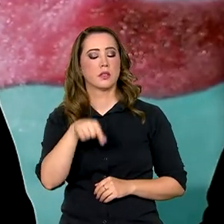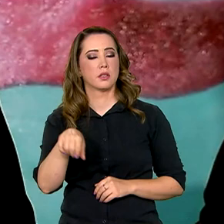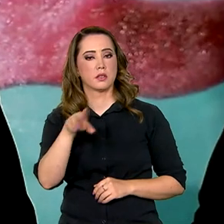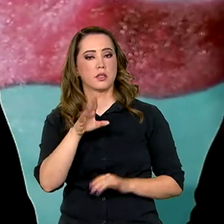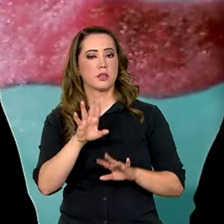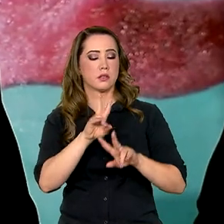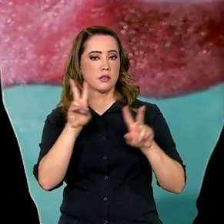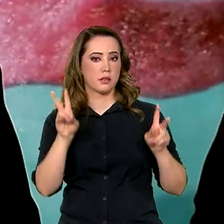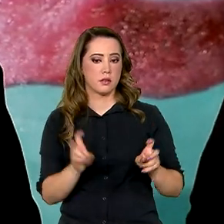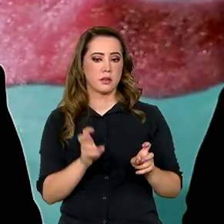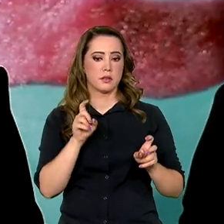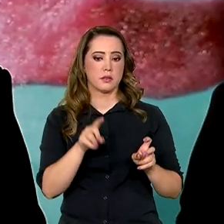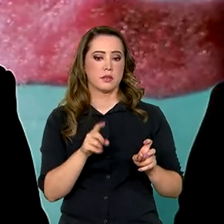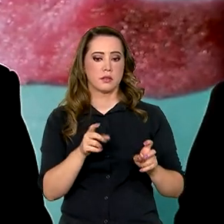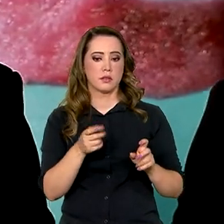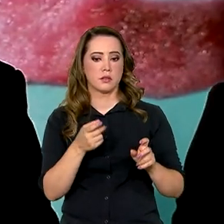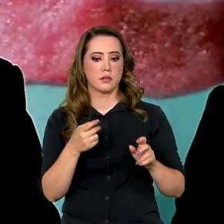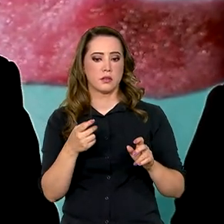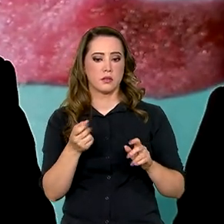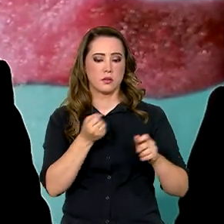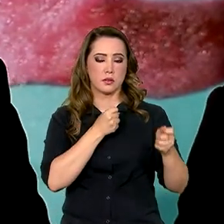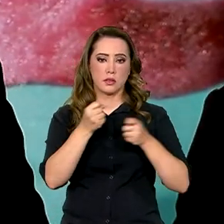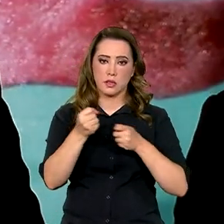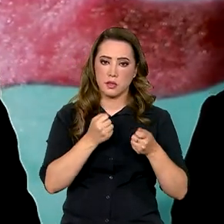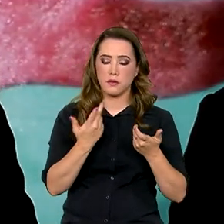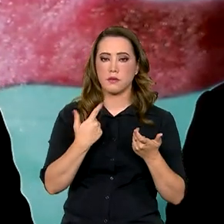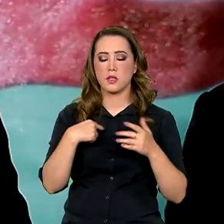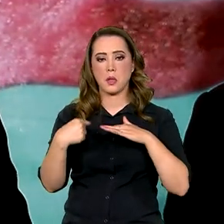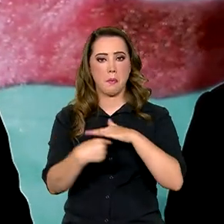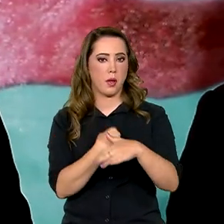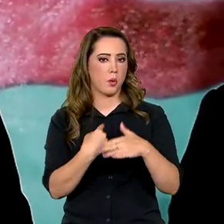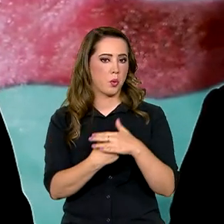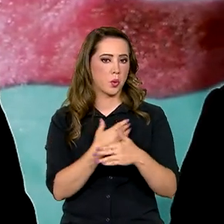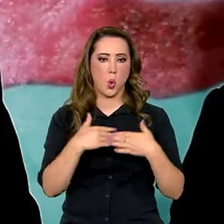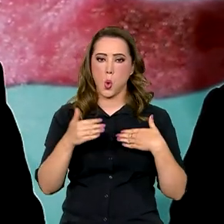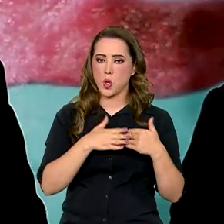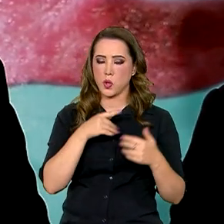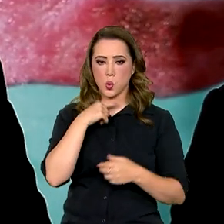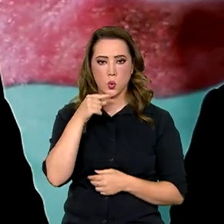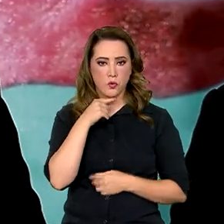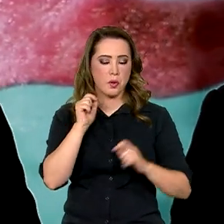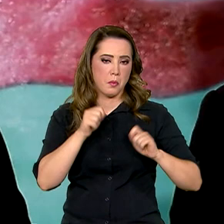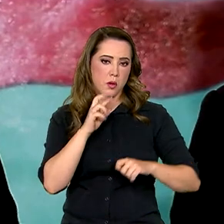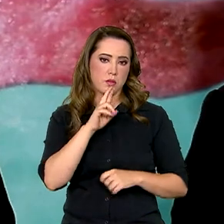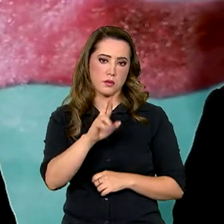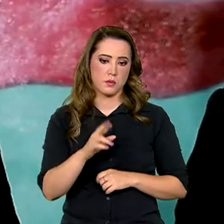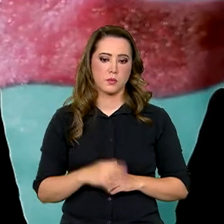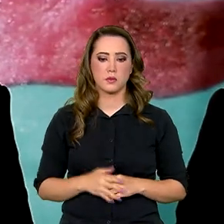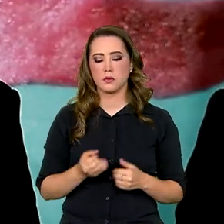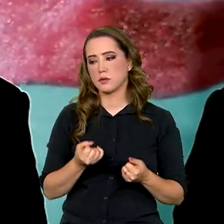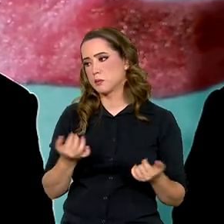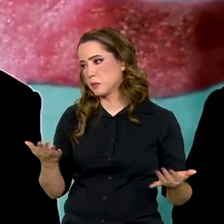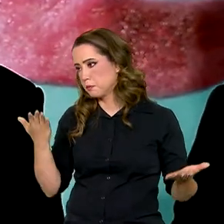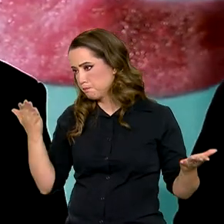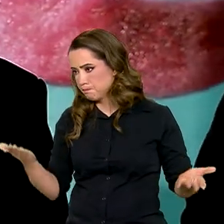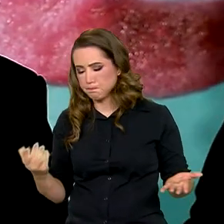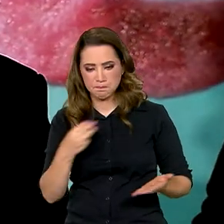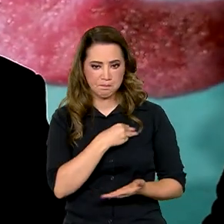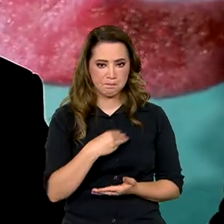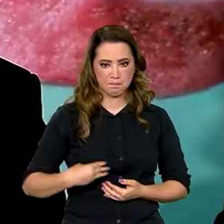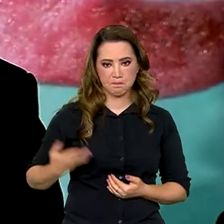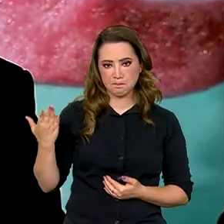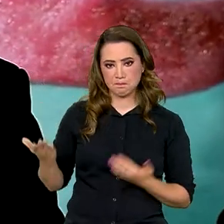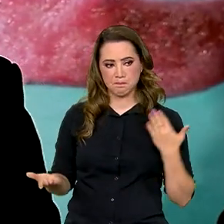em fazer entrevista perguntas ou qualquer tipo de questionamento e dizer Guimarães dizer o nosso Ministro